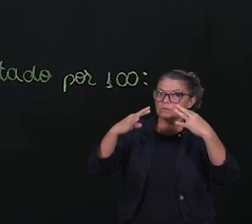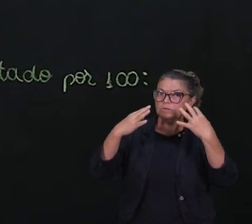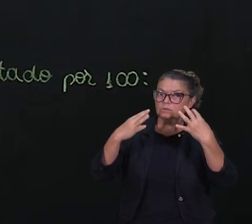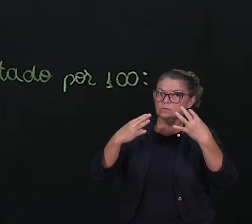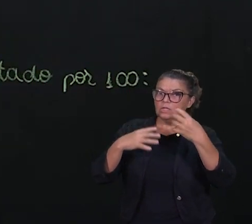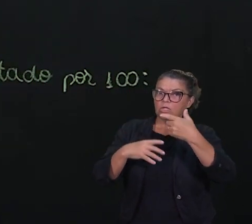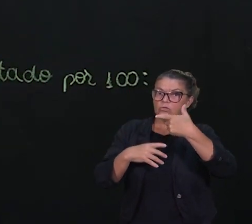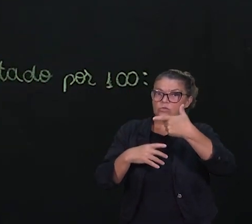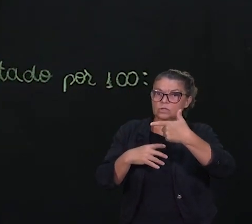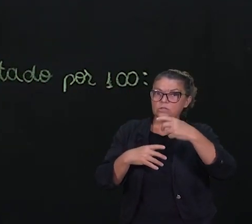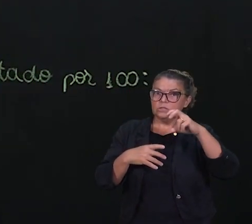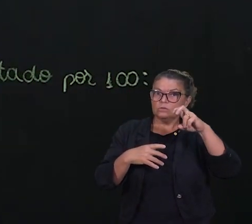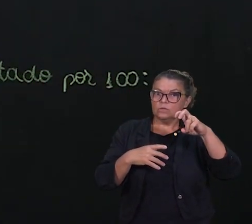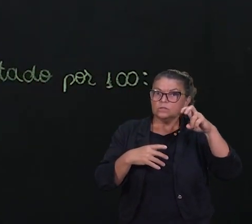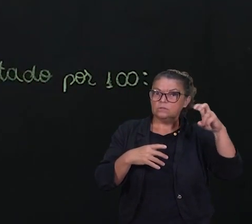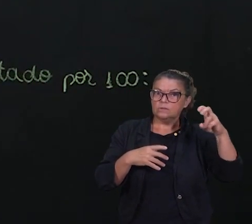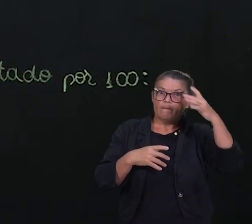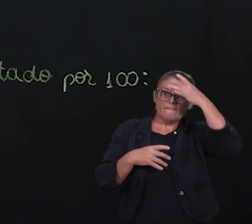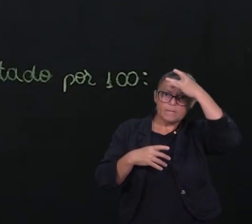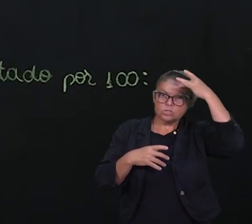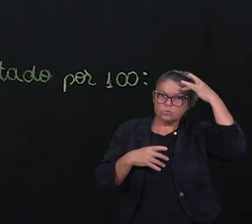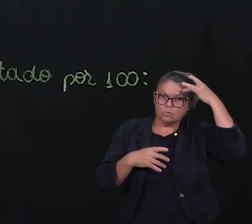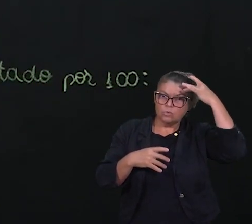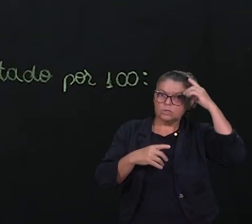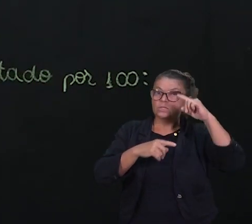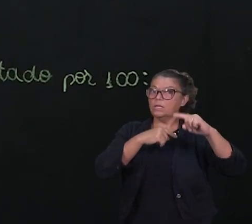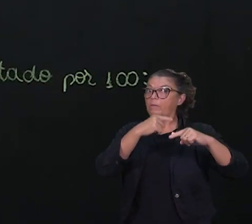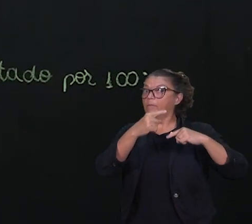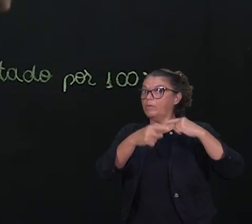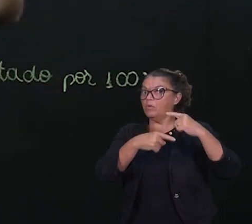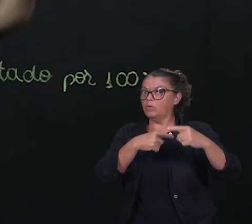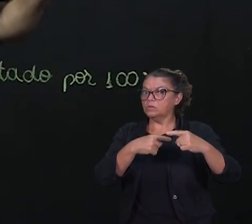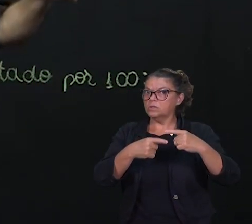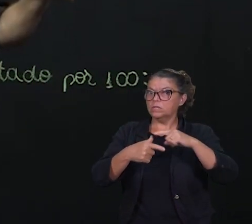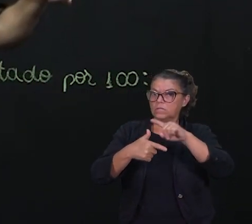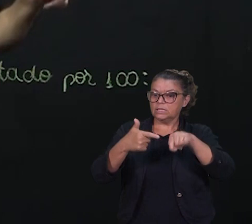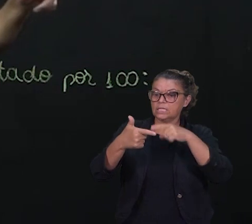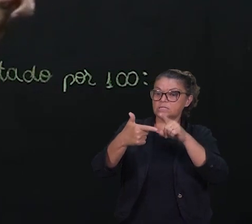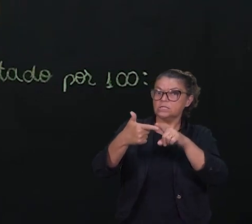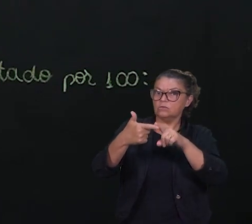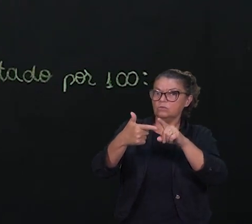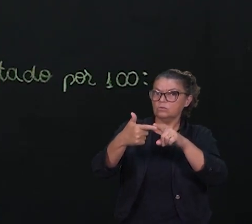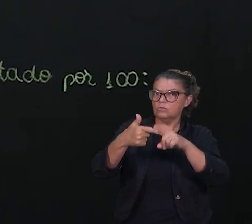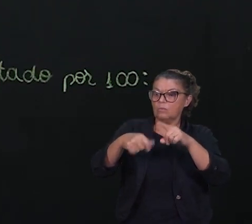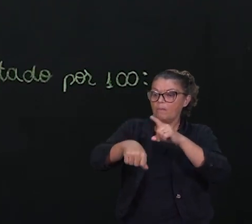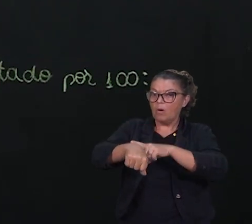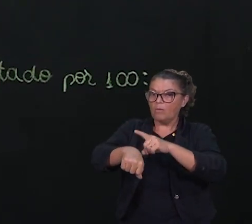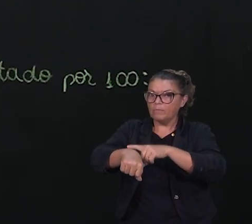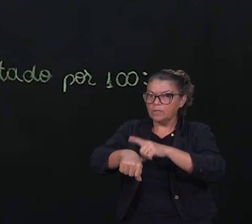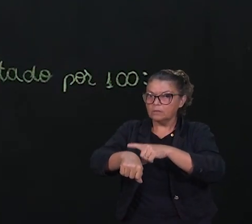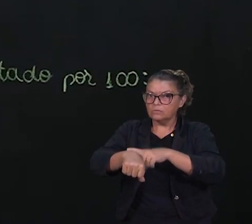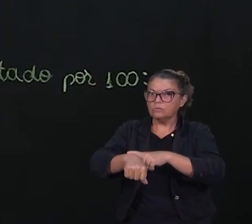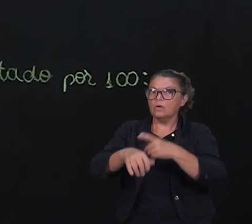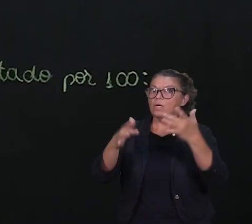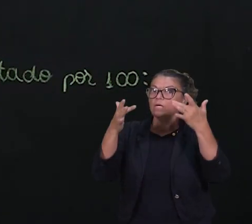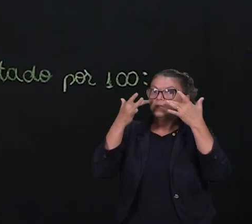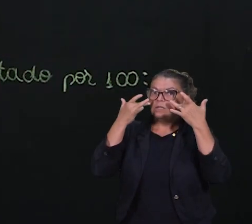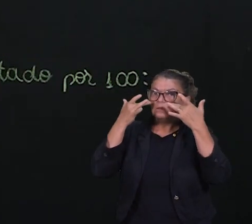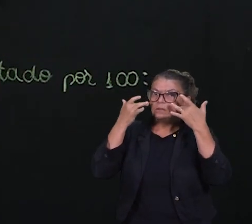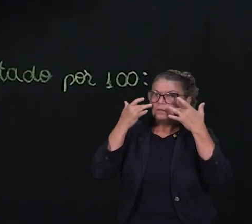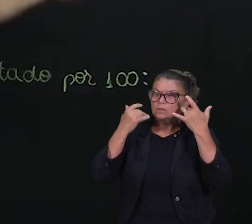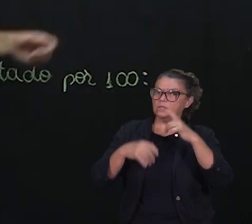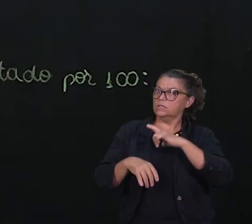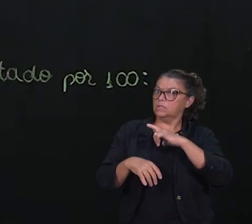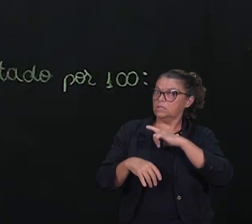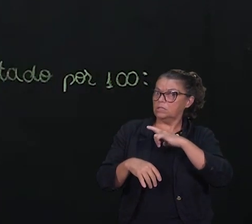assistindo 245 pessoas. Depois, na segunda peça, na próxima encenação, na verdade,